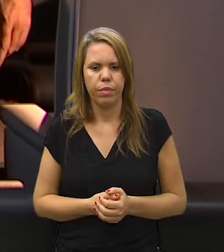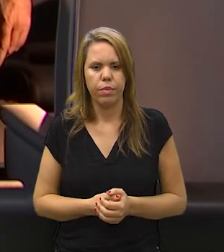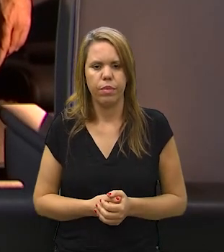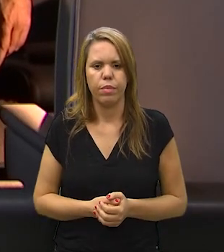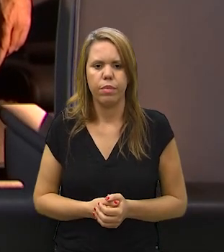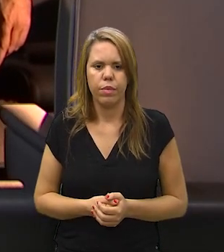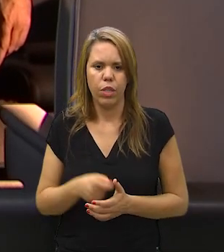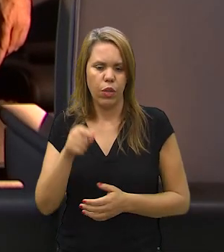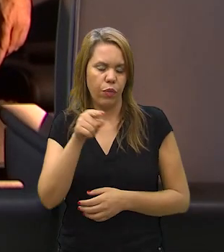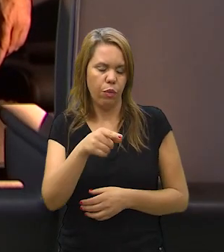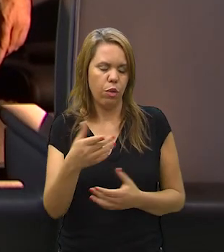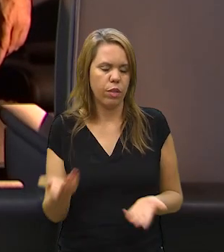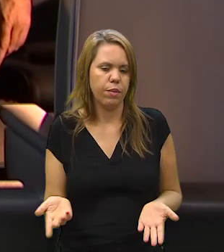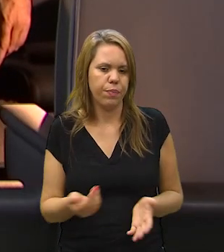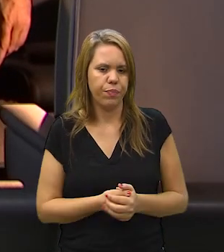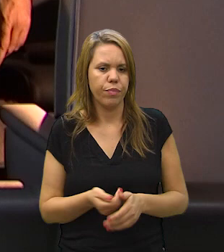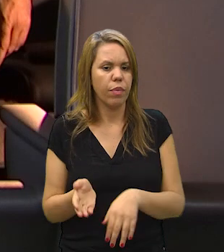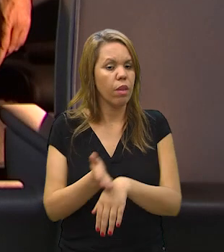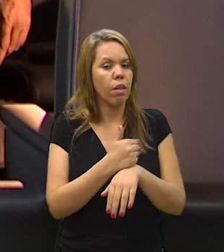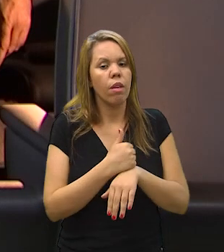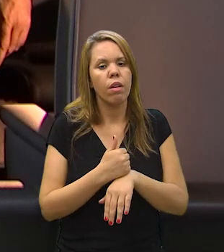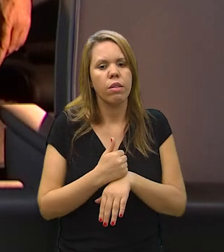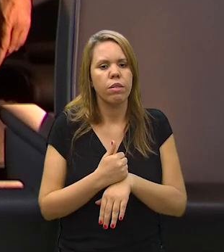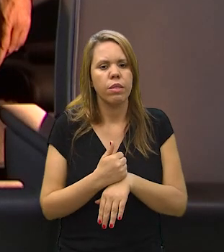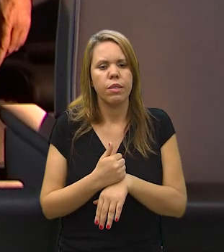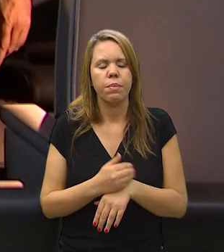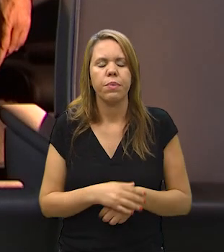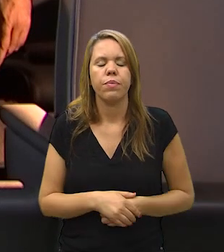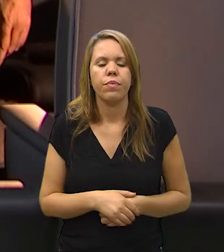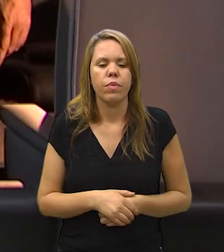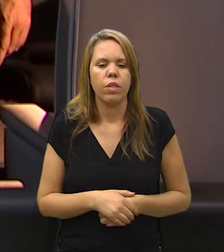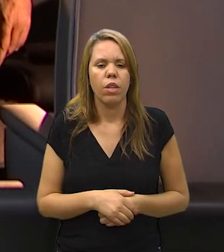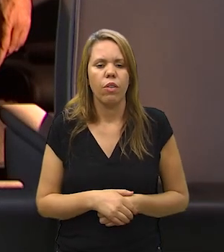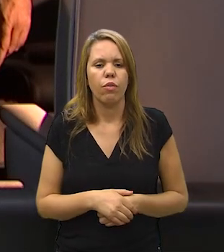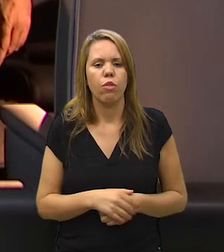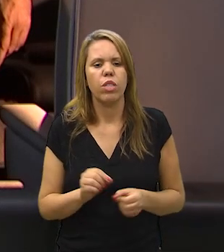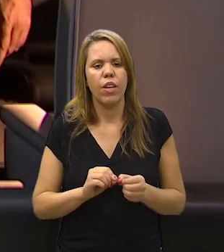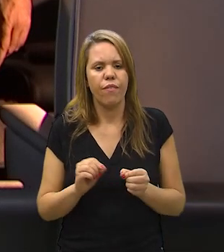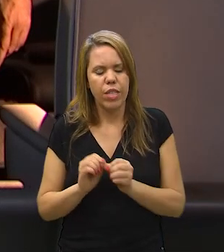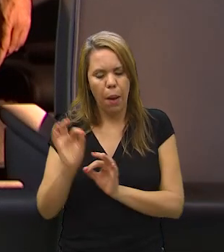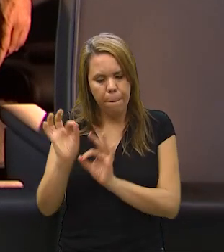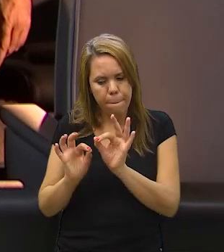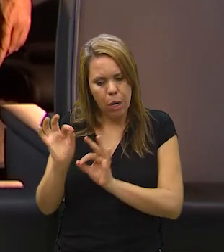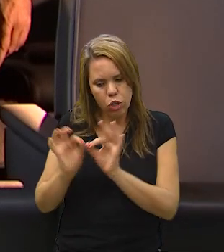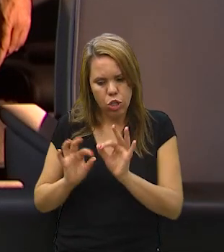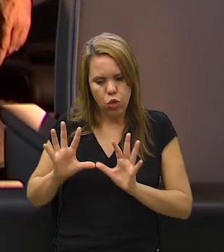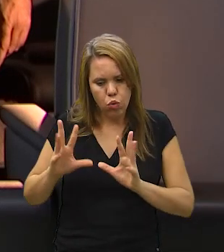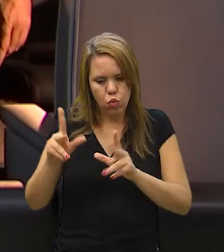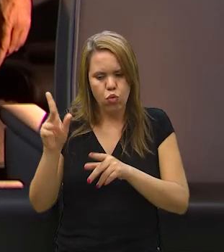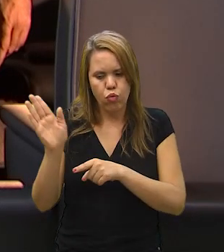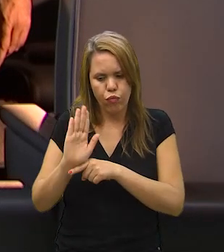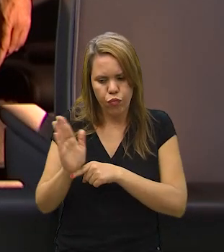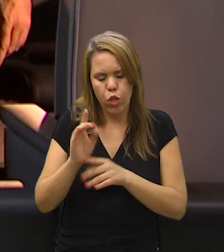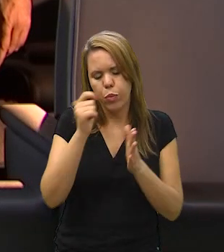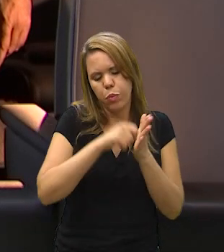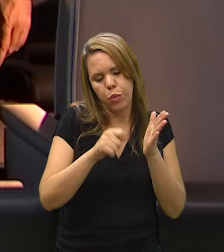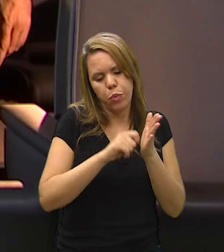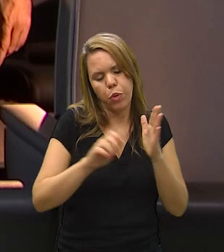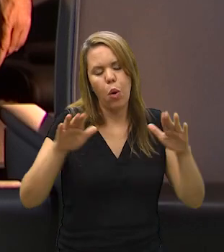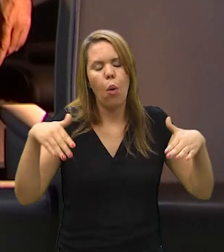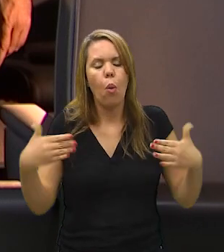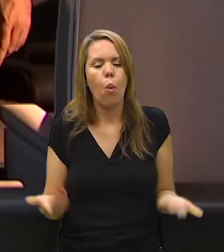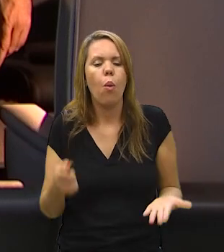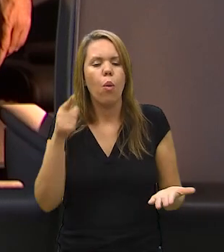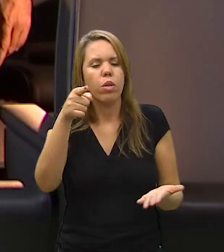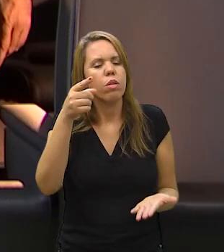Bárbara, e você, antes de dirigir, você roteirizou, né?